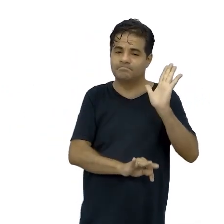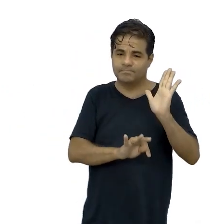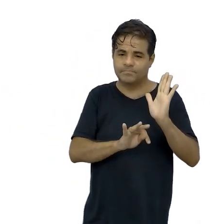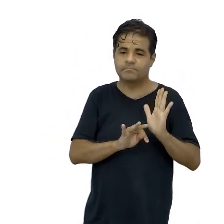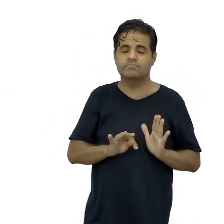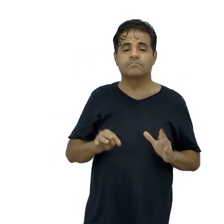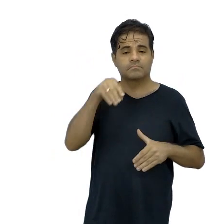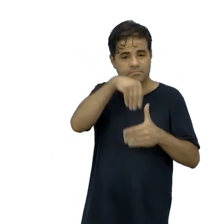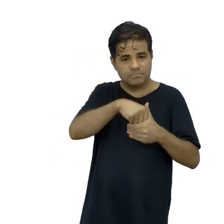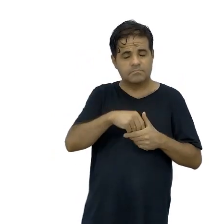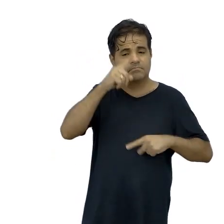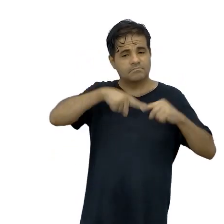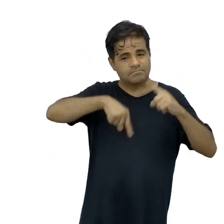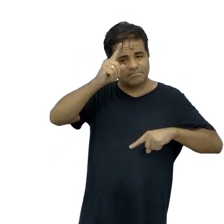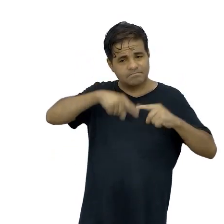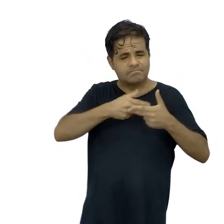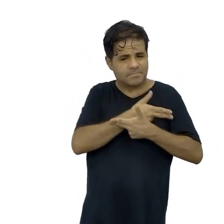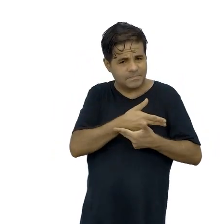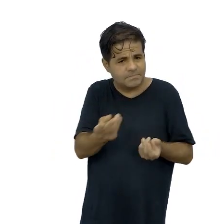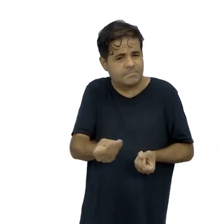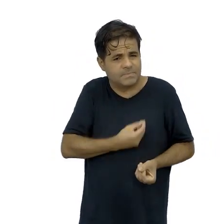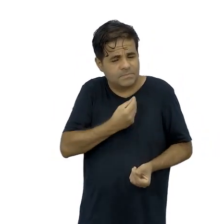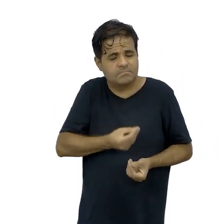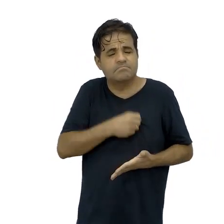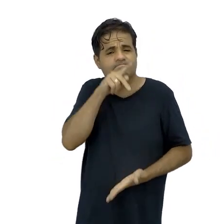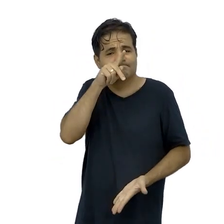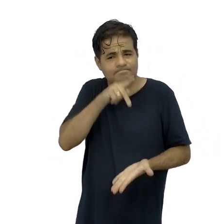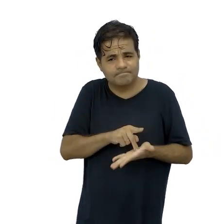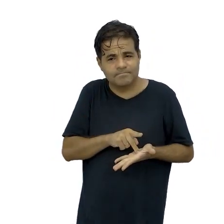na inserção dos elementos que evidenciam um fato,